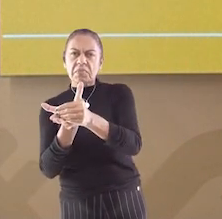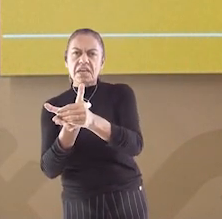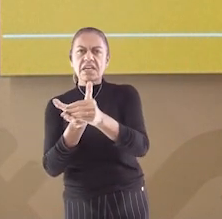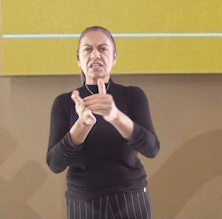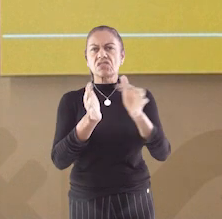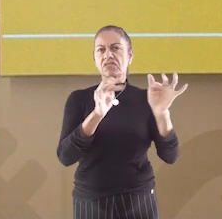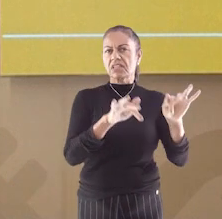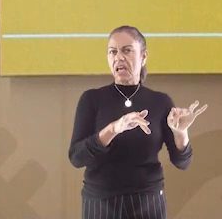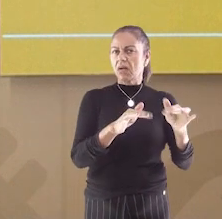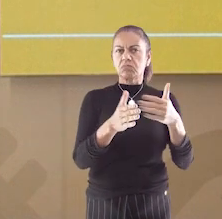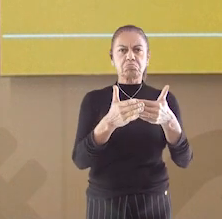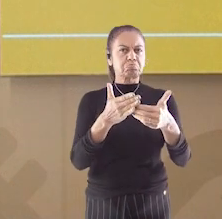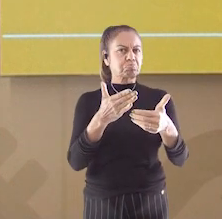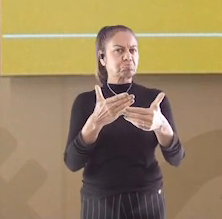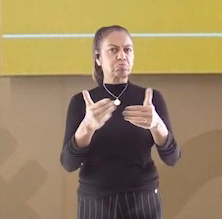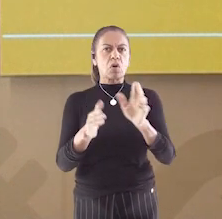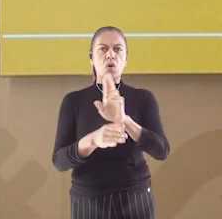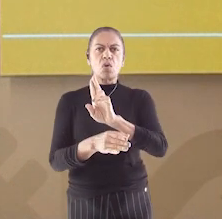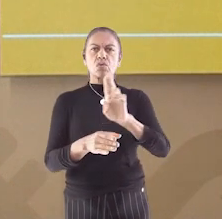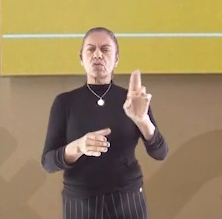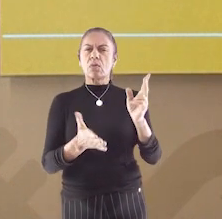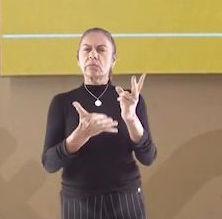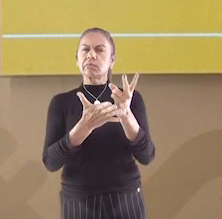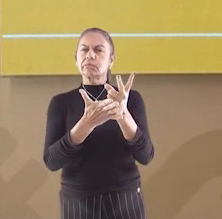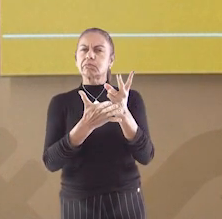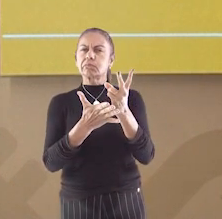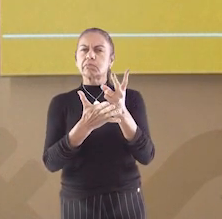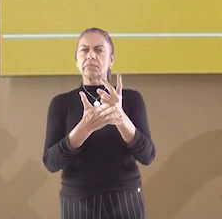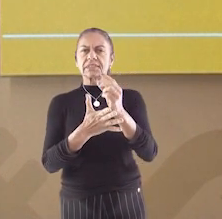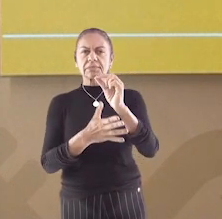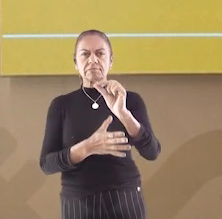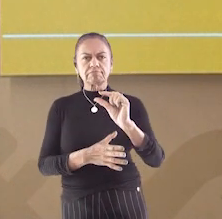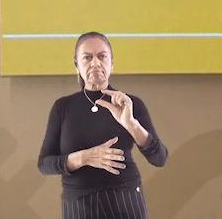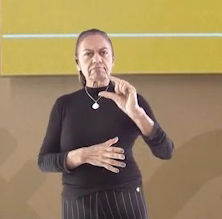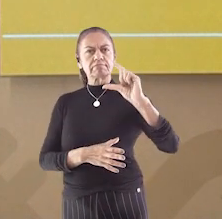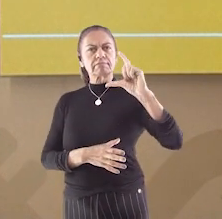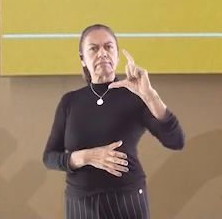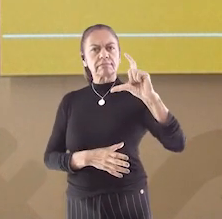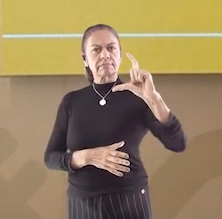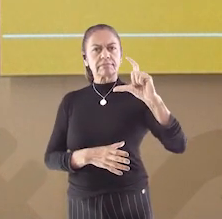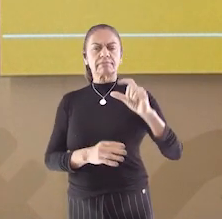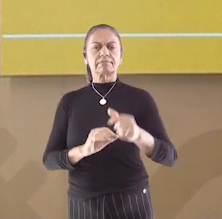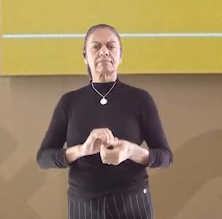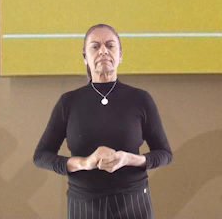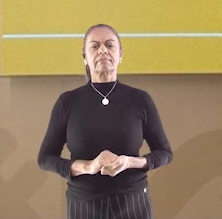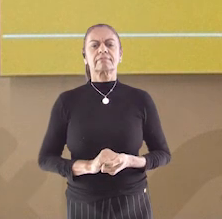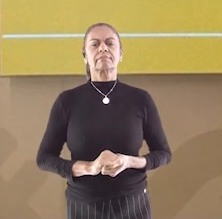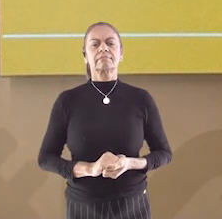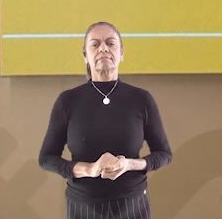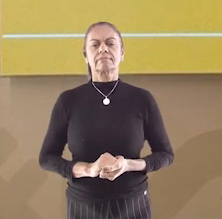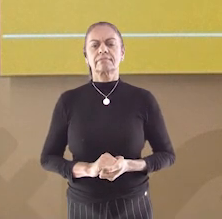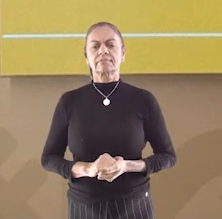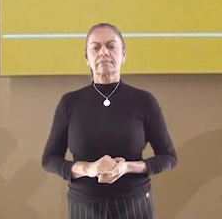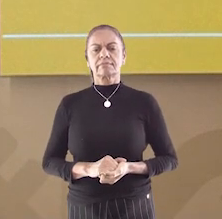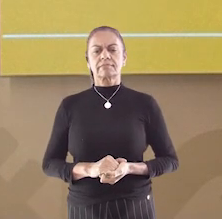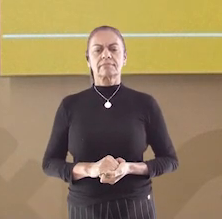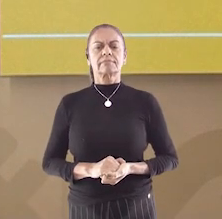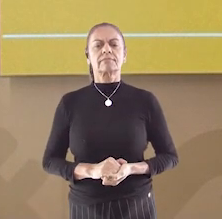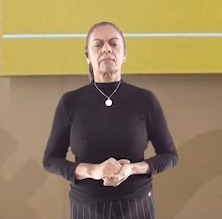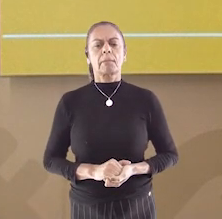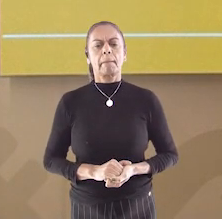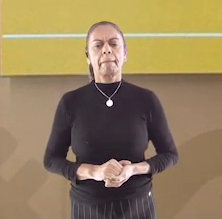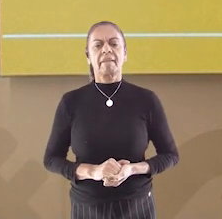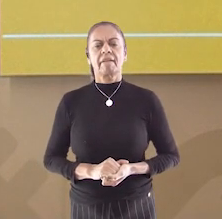se estão no início ou no final da frase, no meio, não importa. Eles vão ter que ter a